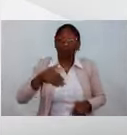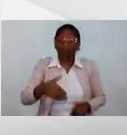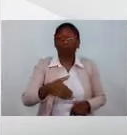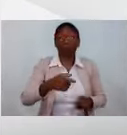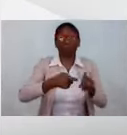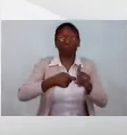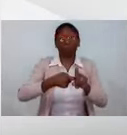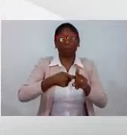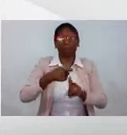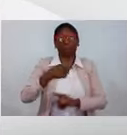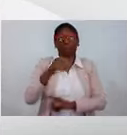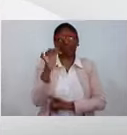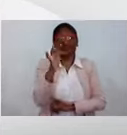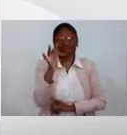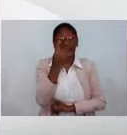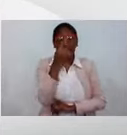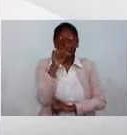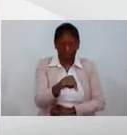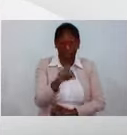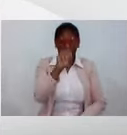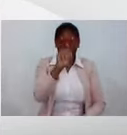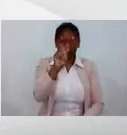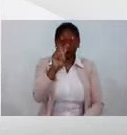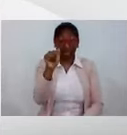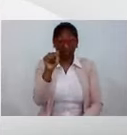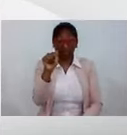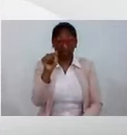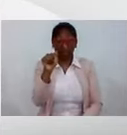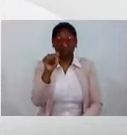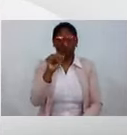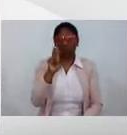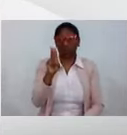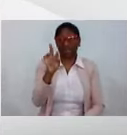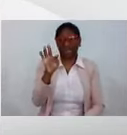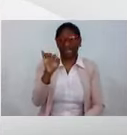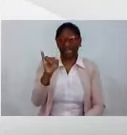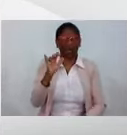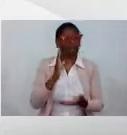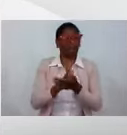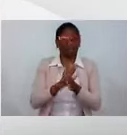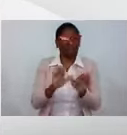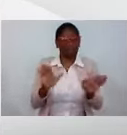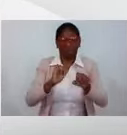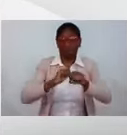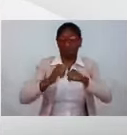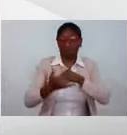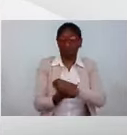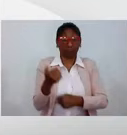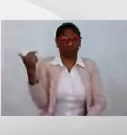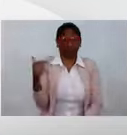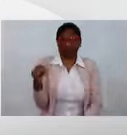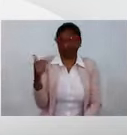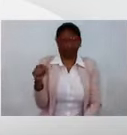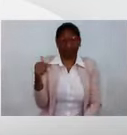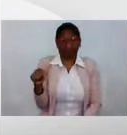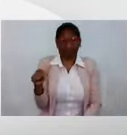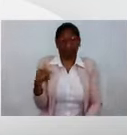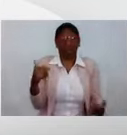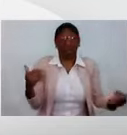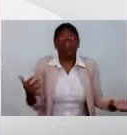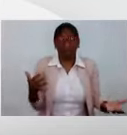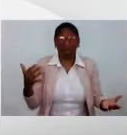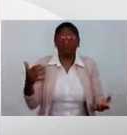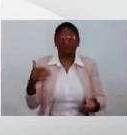fevereiro, 1.057 leitos de UTI para a Covid, né, e que nós não queremos e trabalhamos para